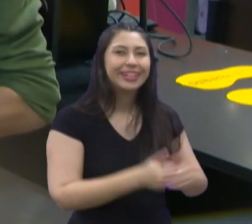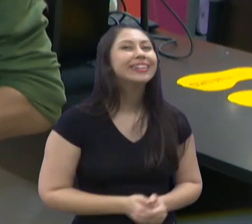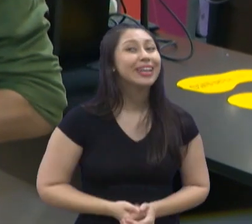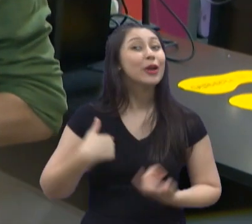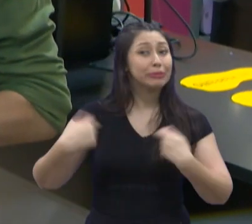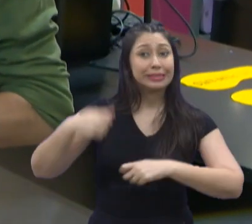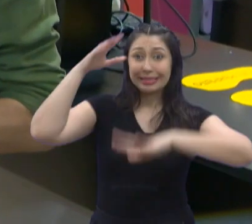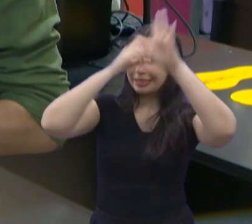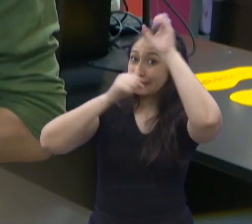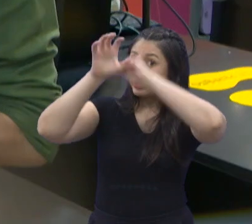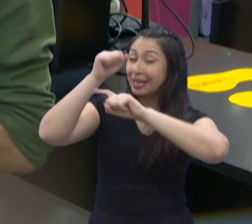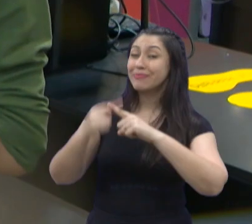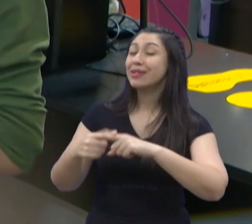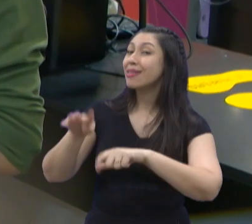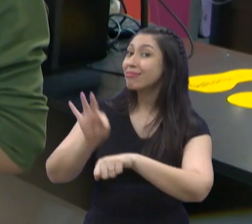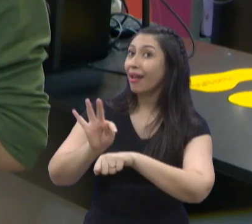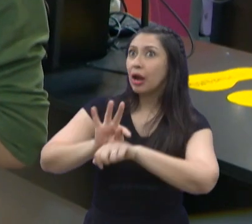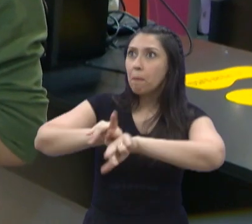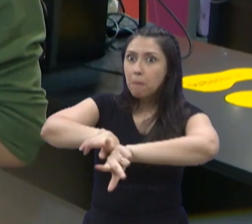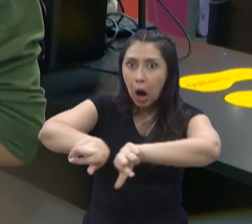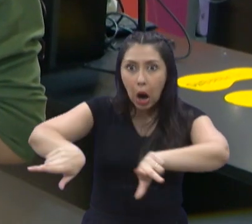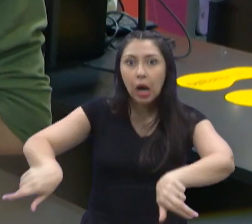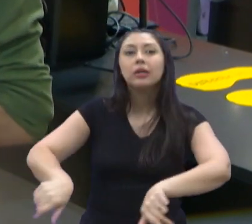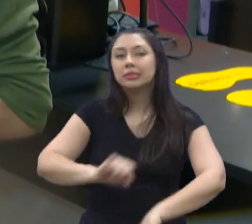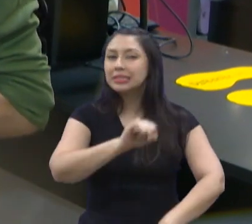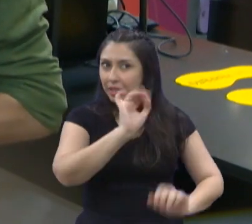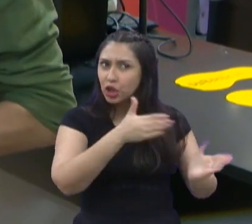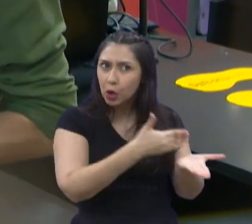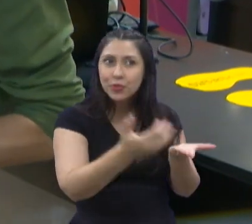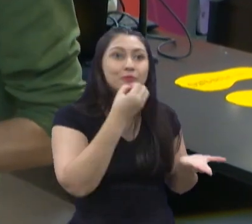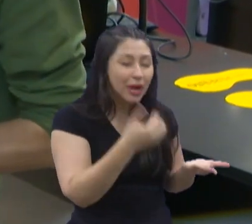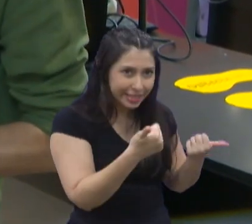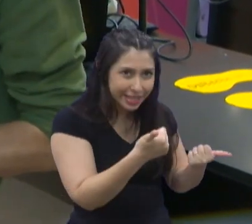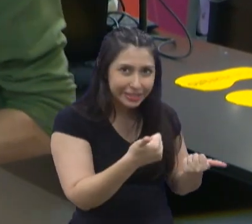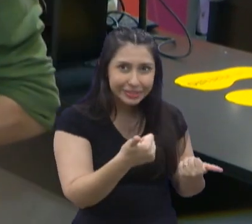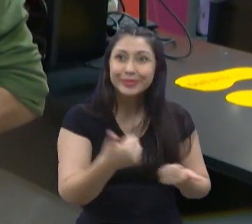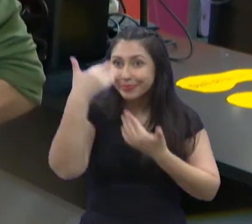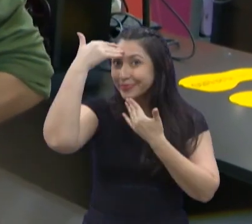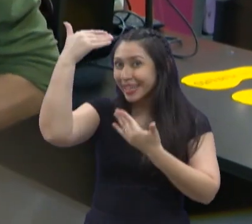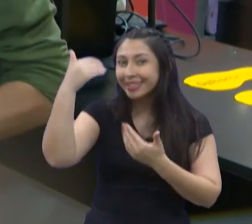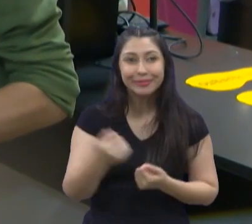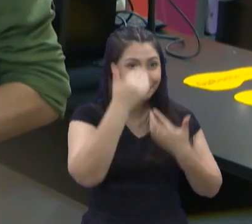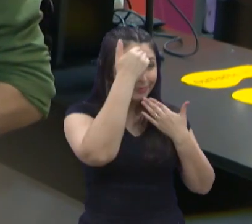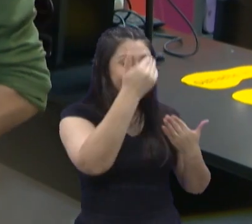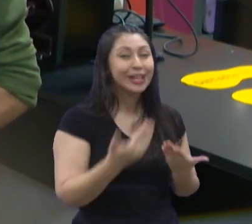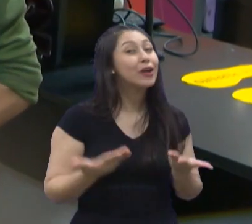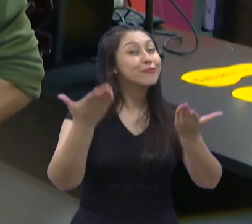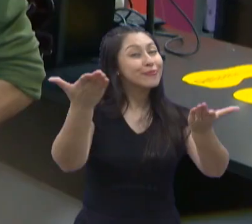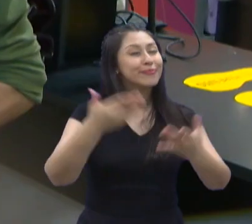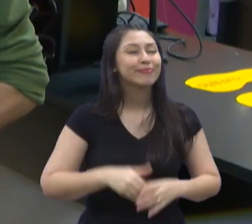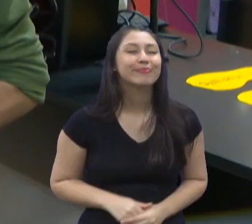ainda, porque as técnicas vão muito além dessas também, Tudo né? é um começo, perfeito? Isso aí, obrigado. Muito obrigado, tá? Fernanda, volto com você aí no estúdio.